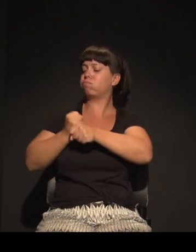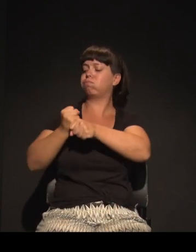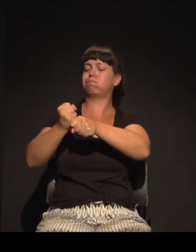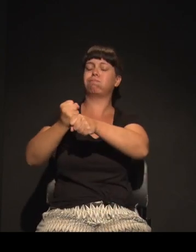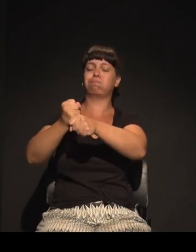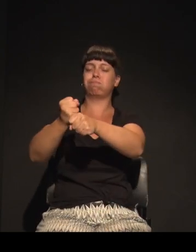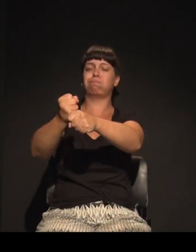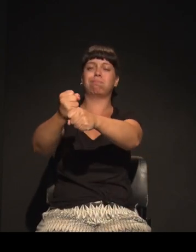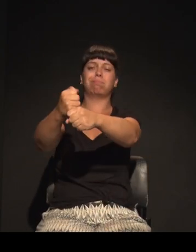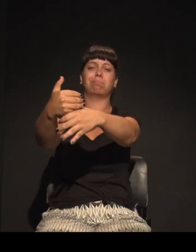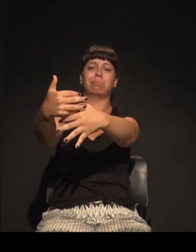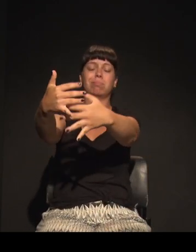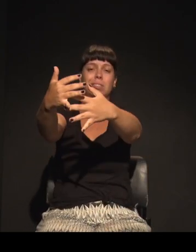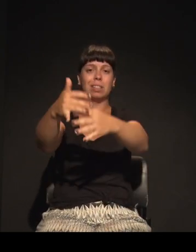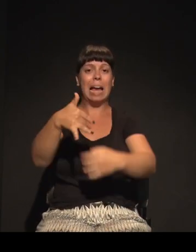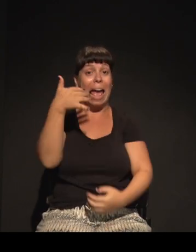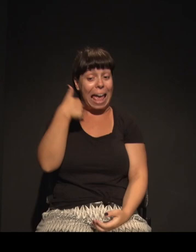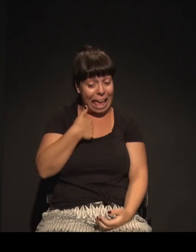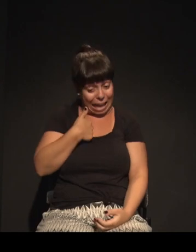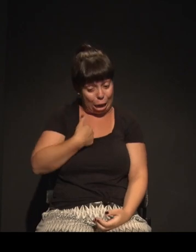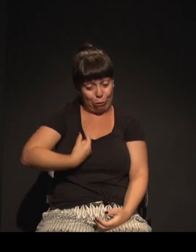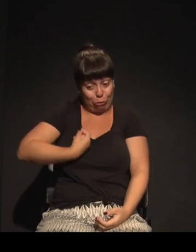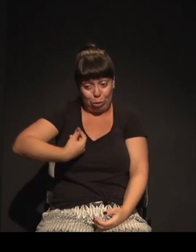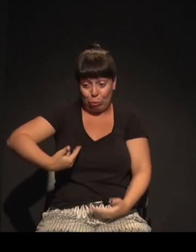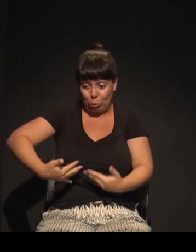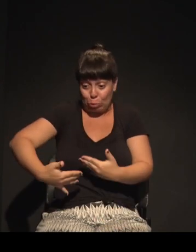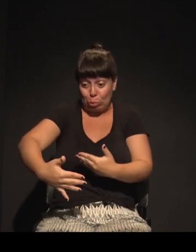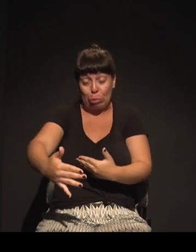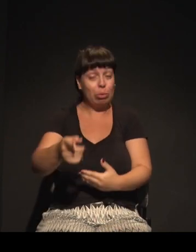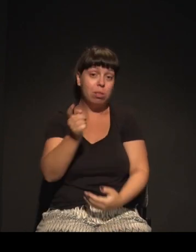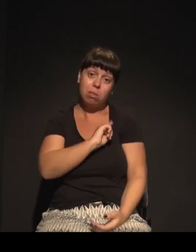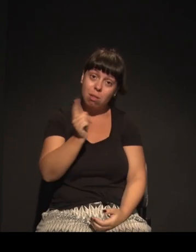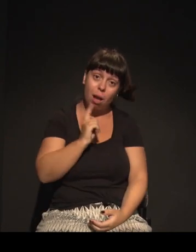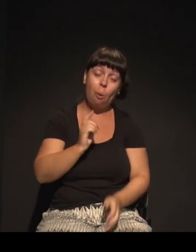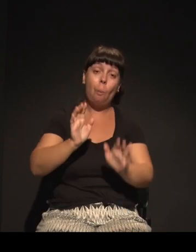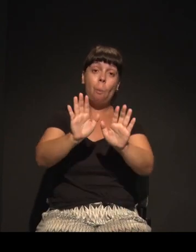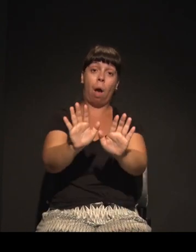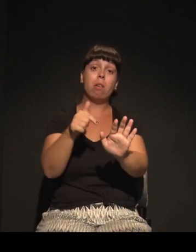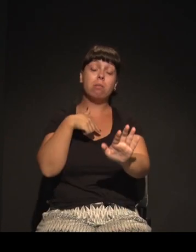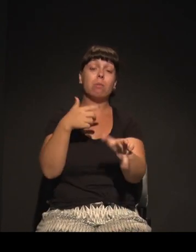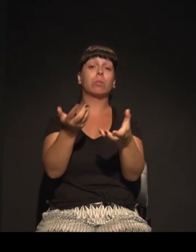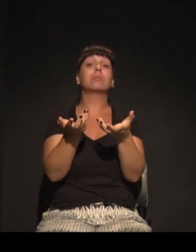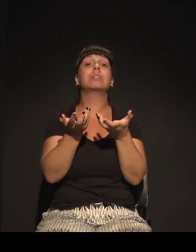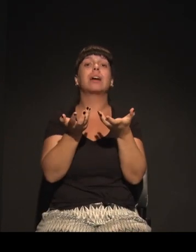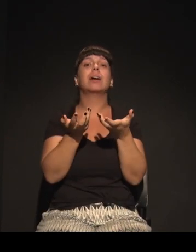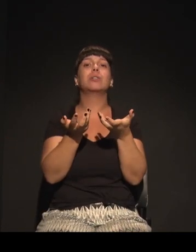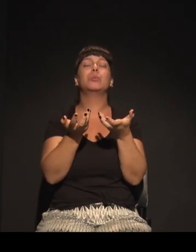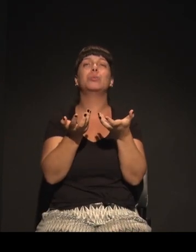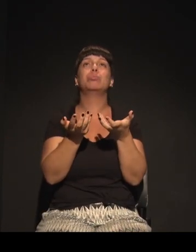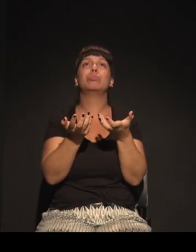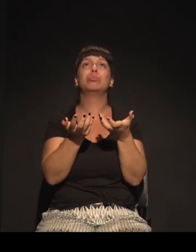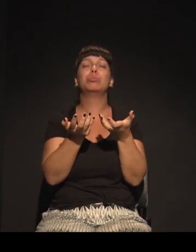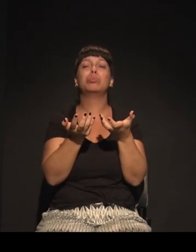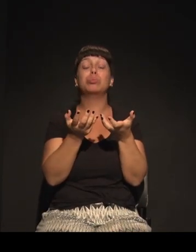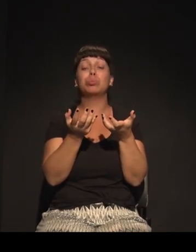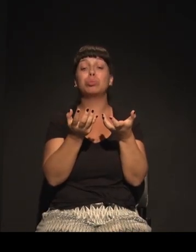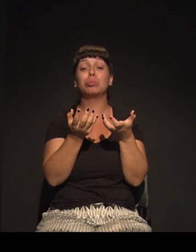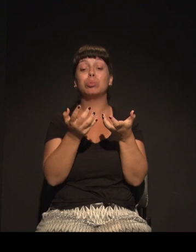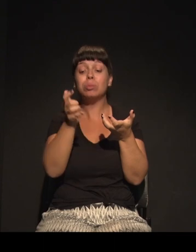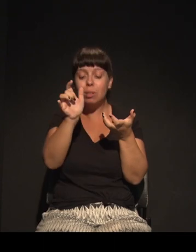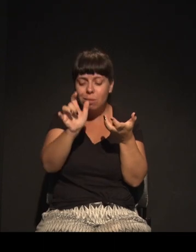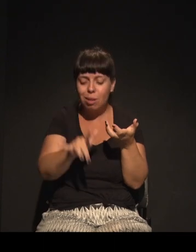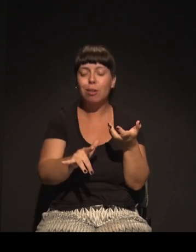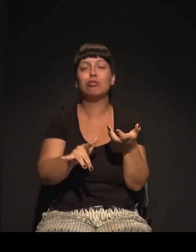eu tenho certeza que já não vivo muitos anos né mas eu escrevo eu quero que deixar uma coisa bem boa para os